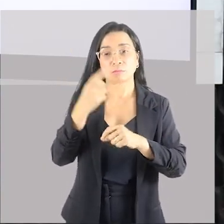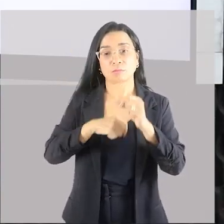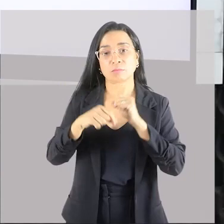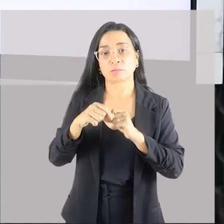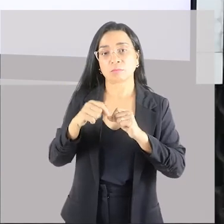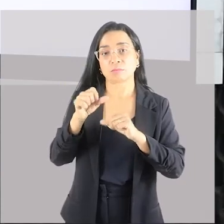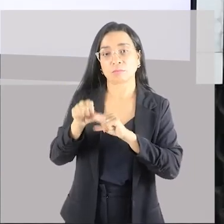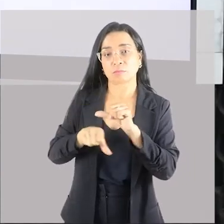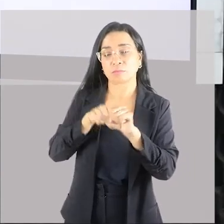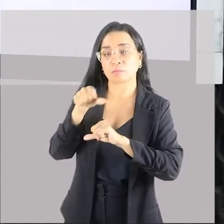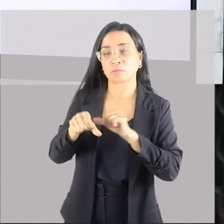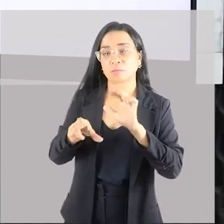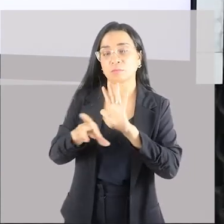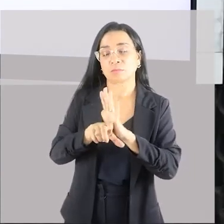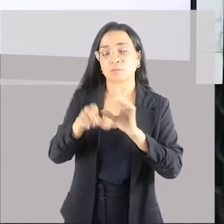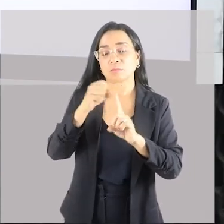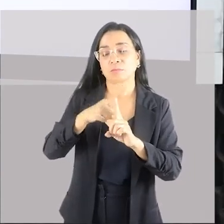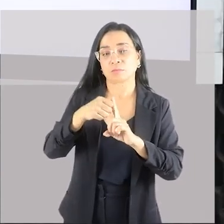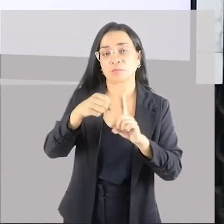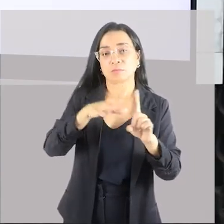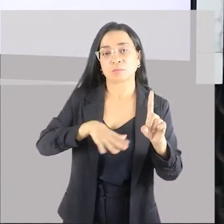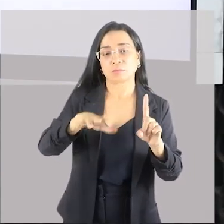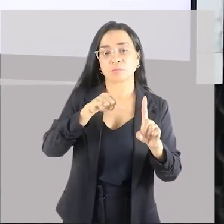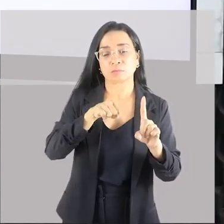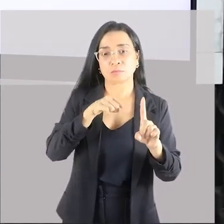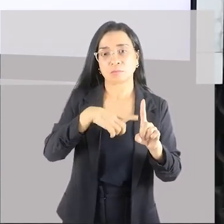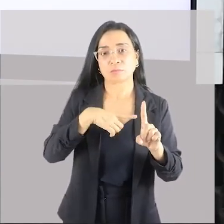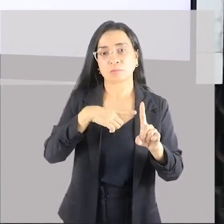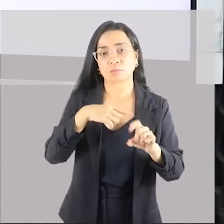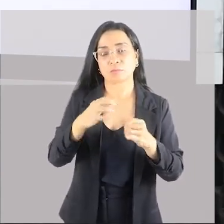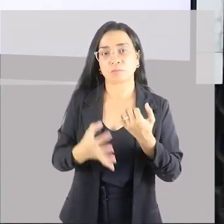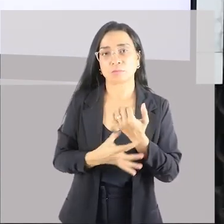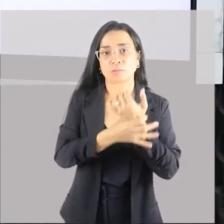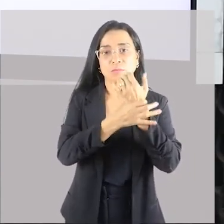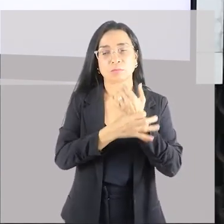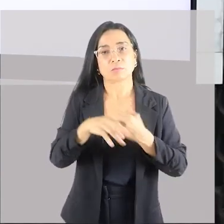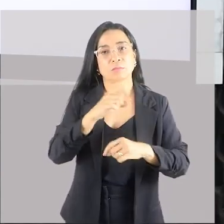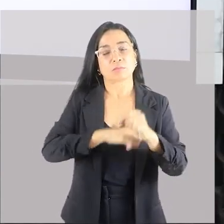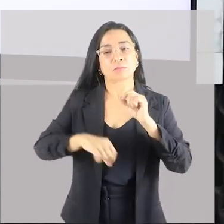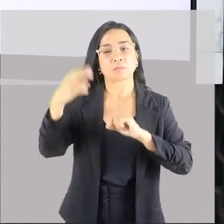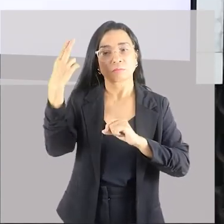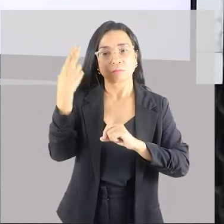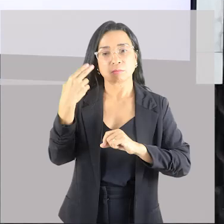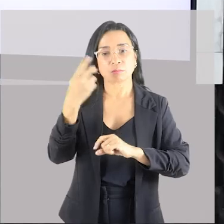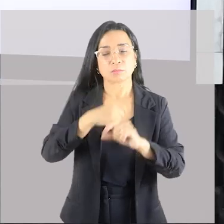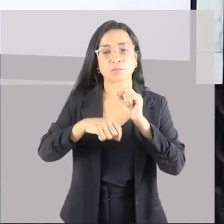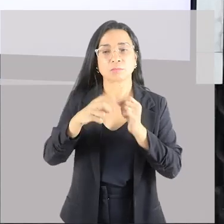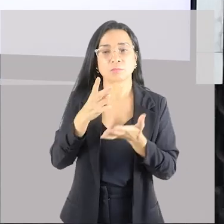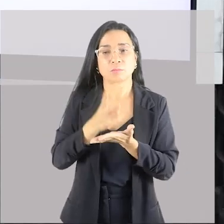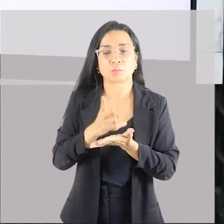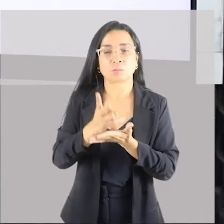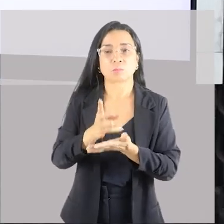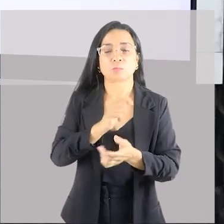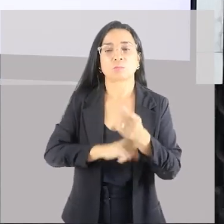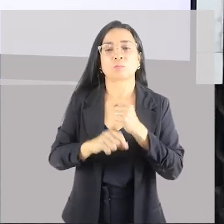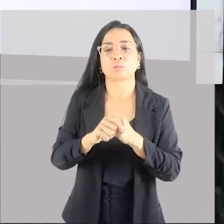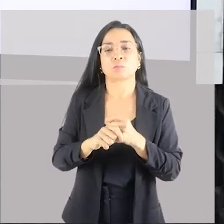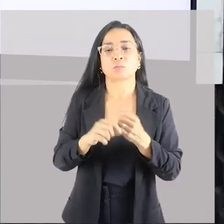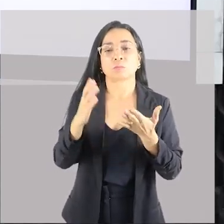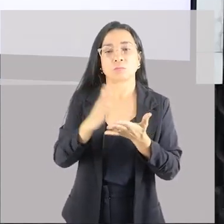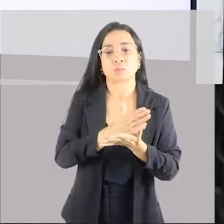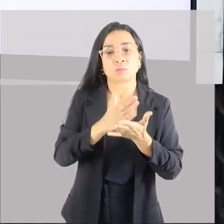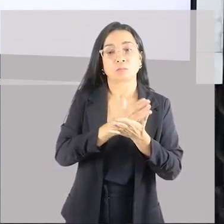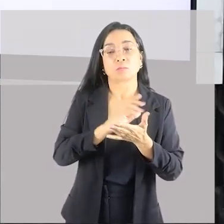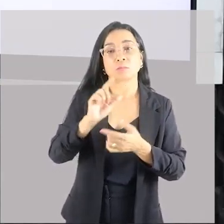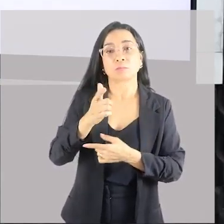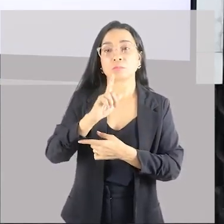social, e aí pega essa dica para ti, na lei social nós teremos as garantias naturais mantidas e mais